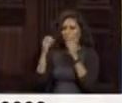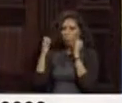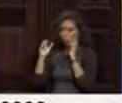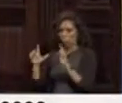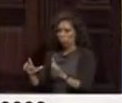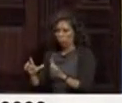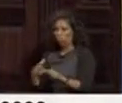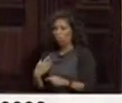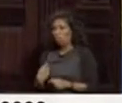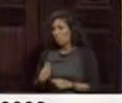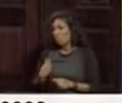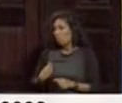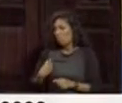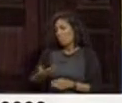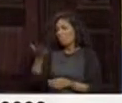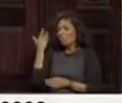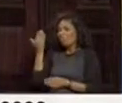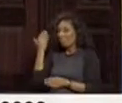1964. De chumbo.